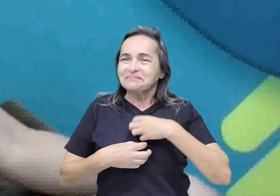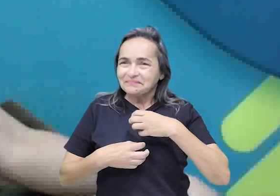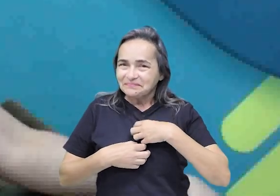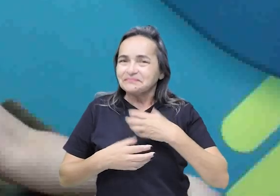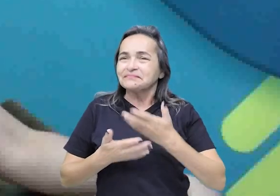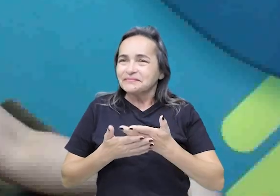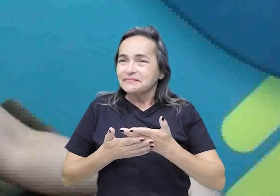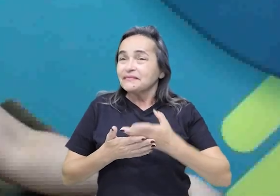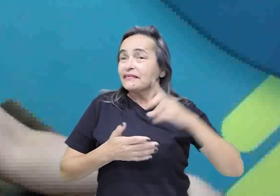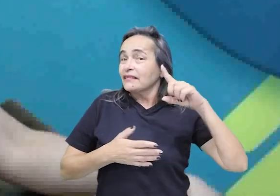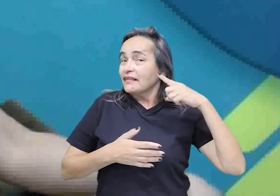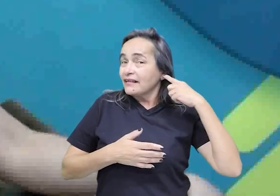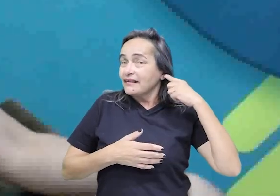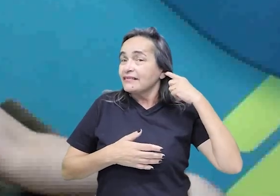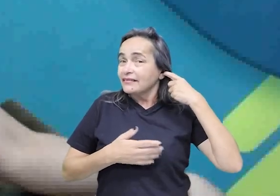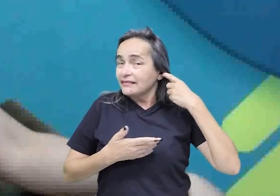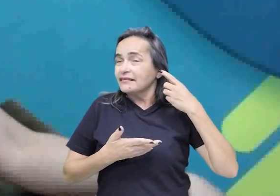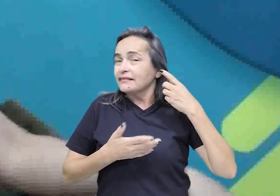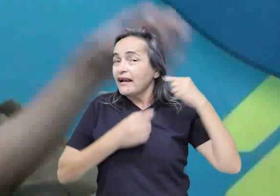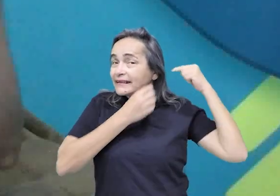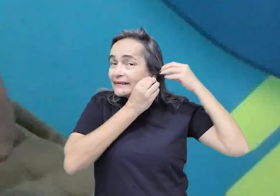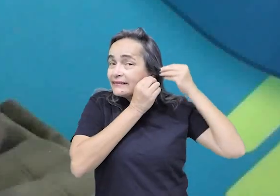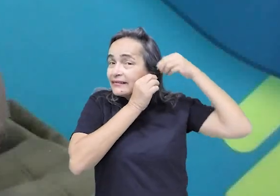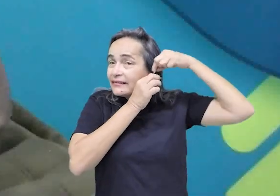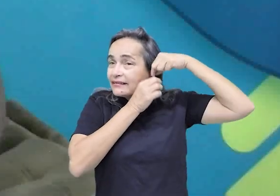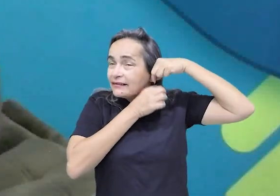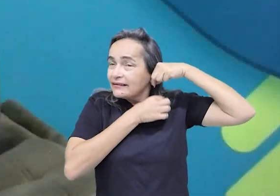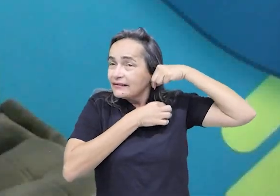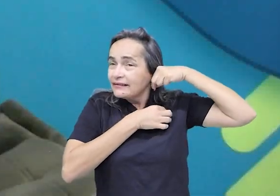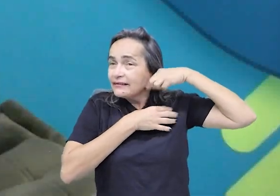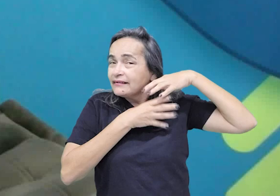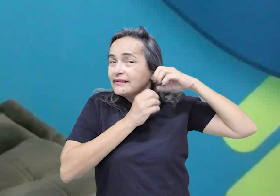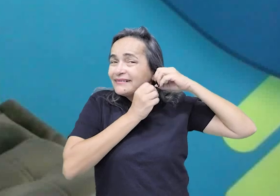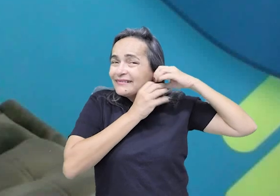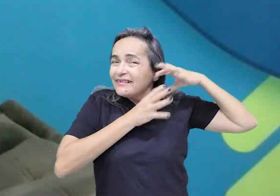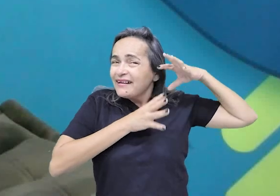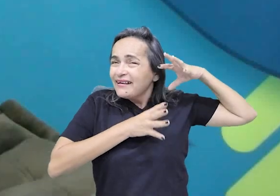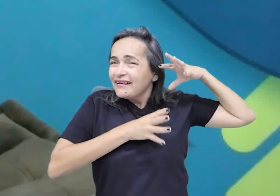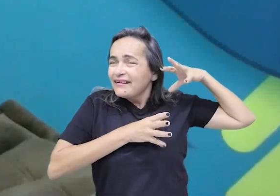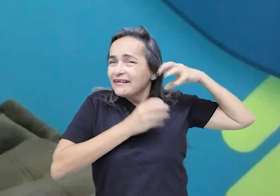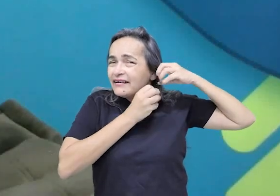ela é muito interessante porque é uma região com muitos receptores.